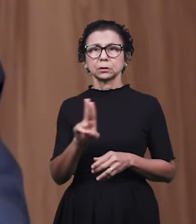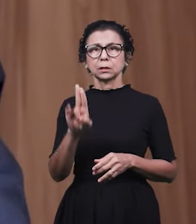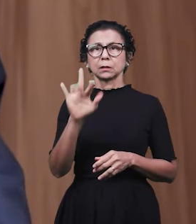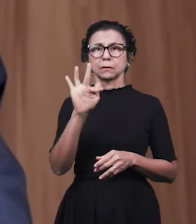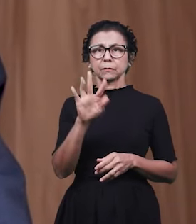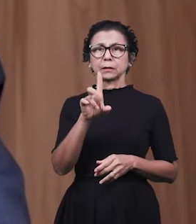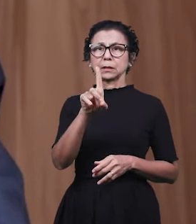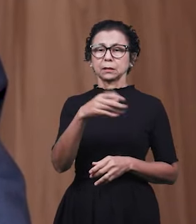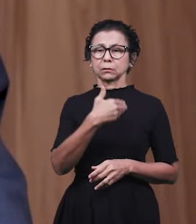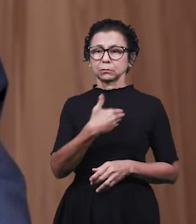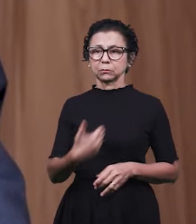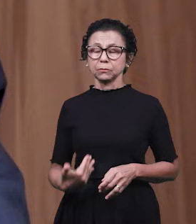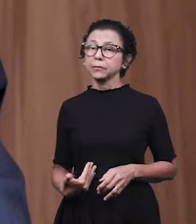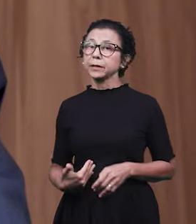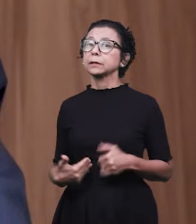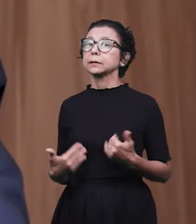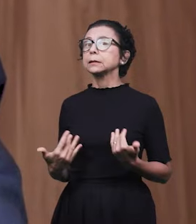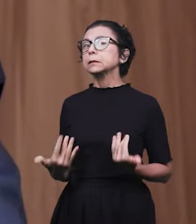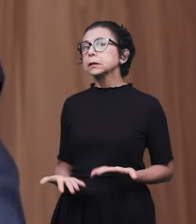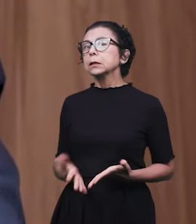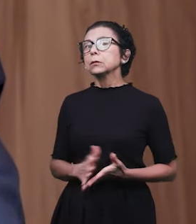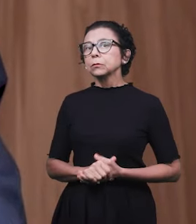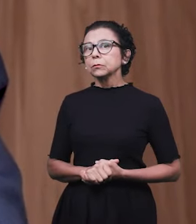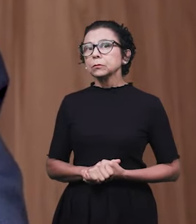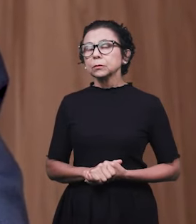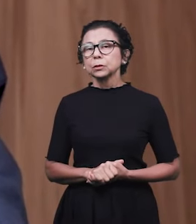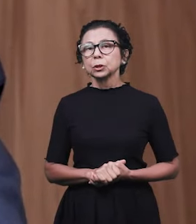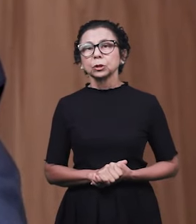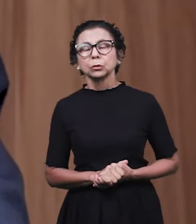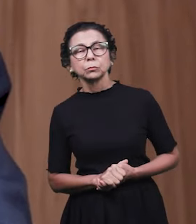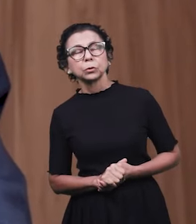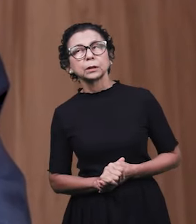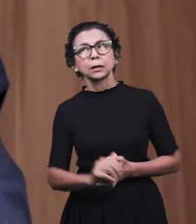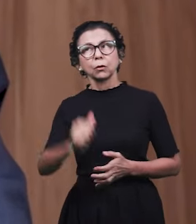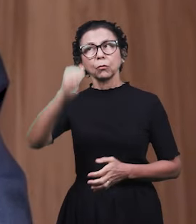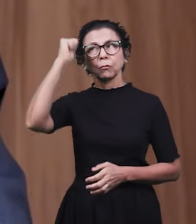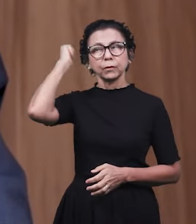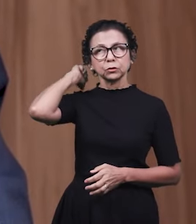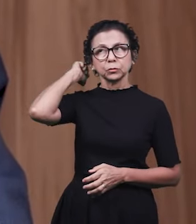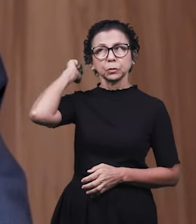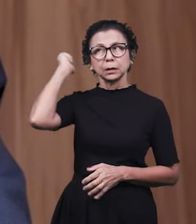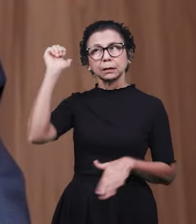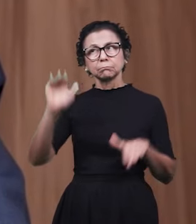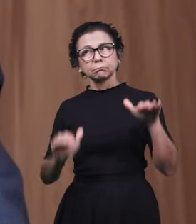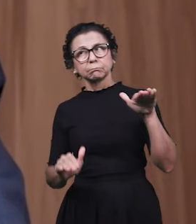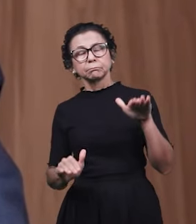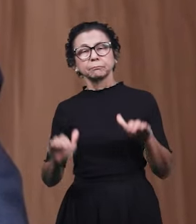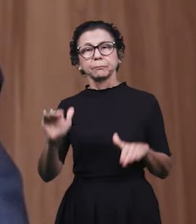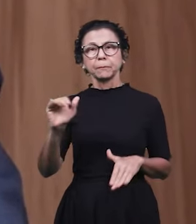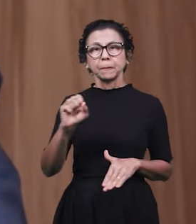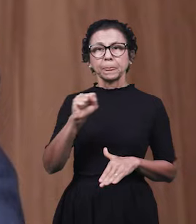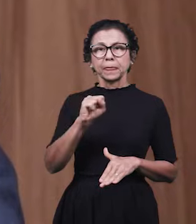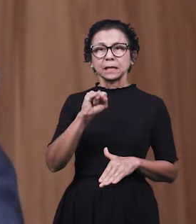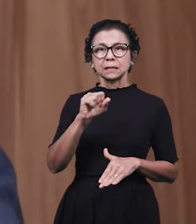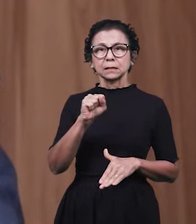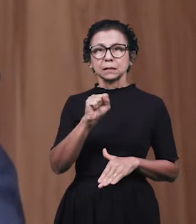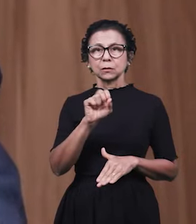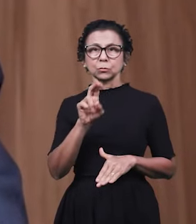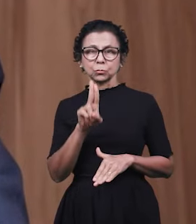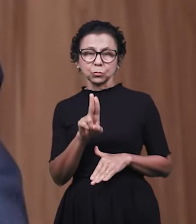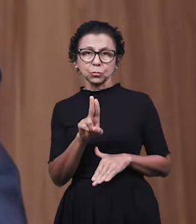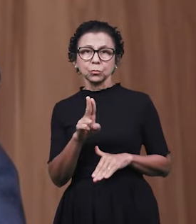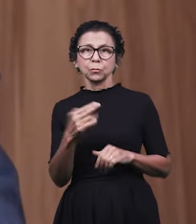anos. Dizemos assim porque o vestibular ele oscila, né? Porque como o SISU ele tem um trato estatístico muito baseado no